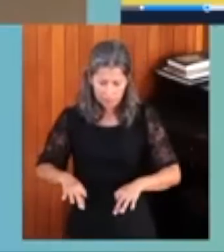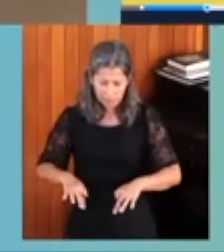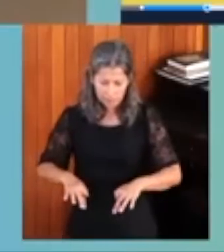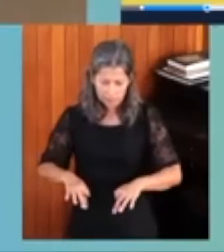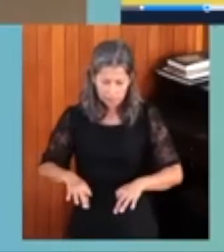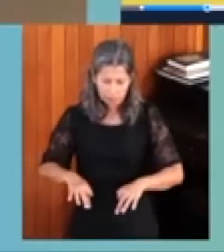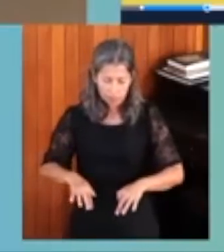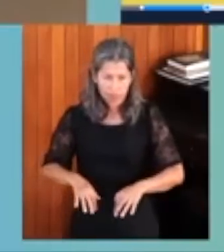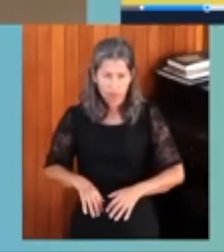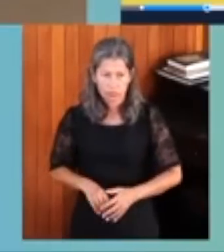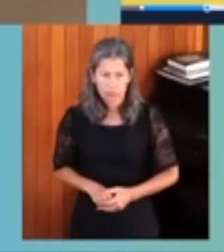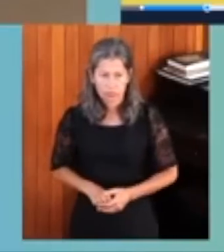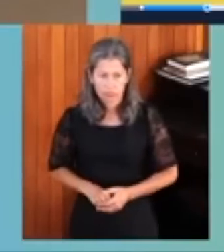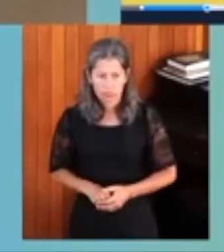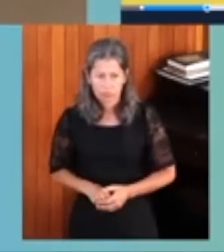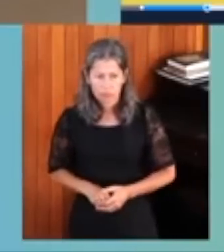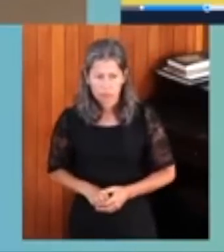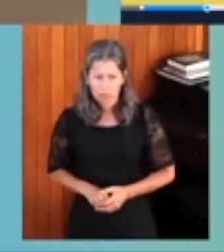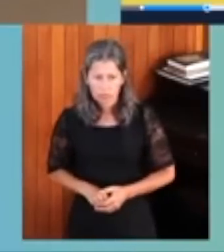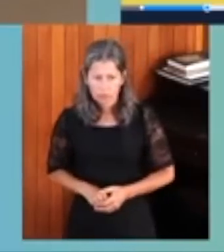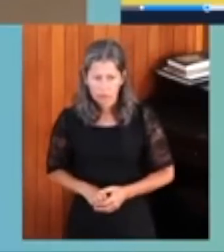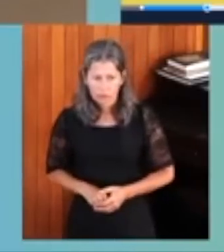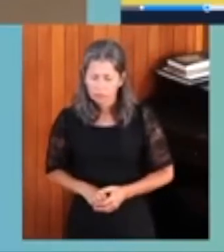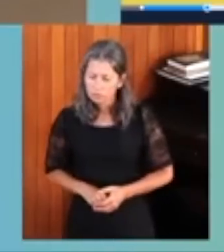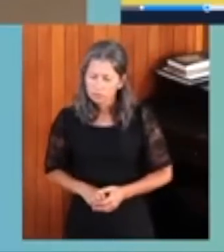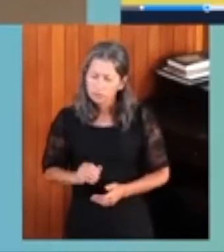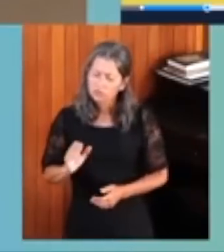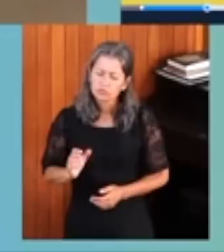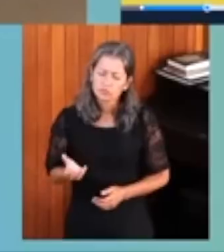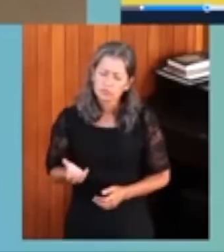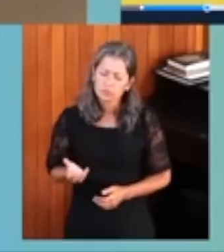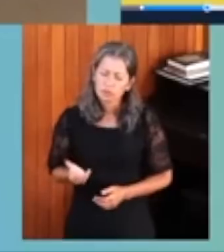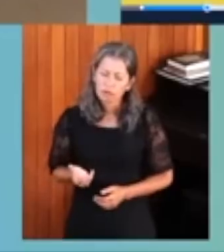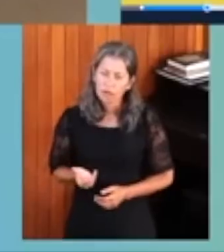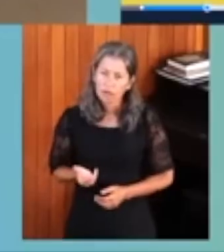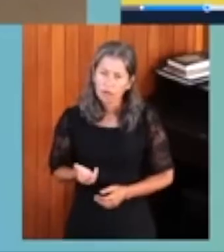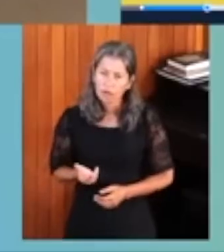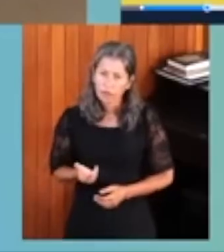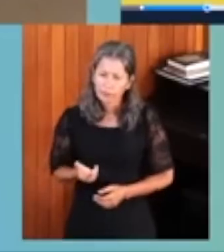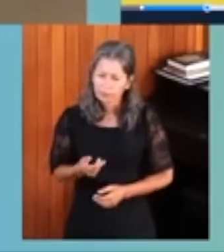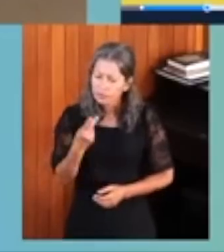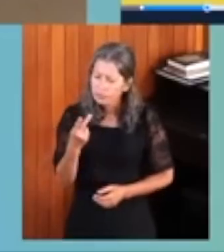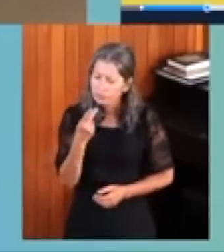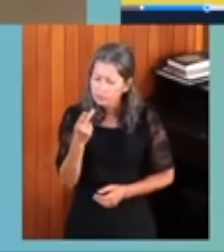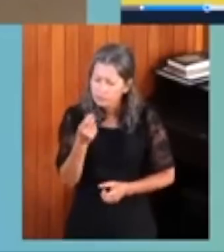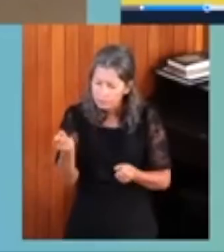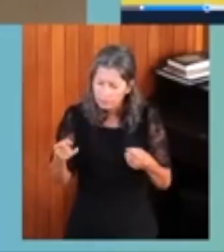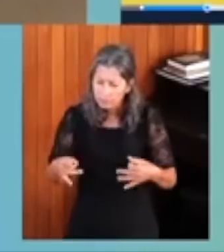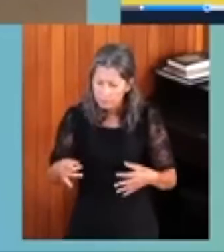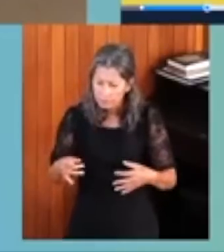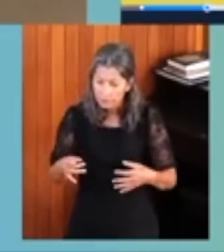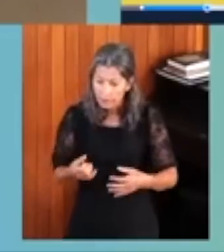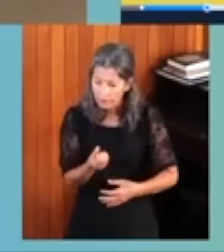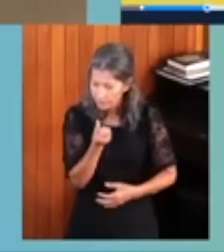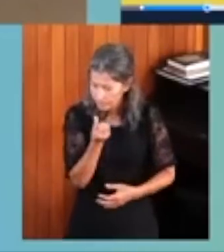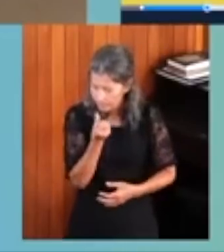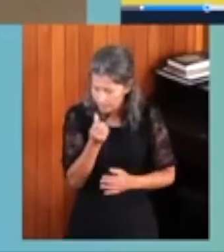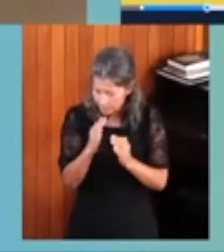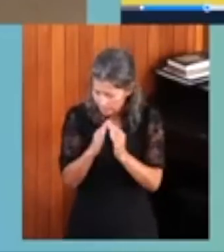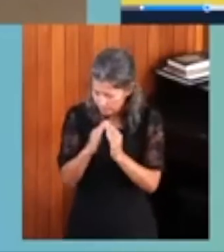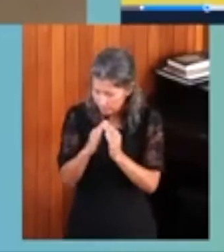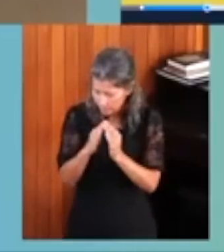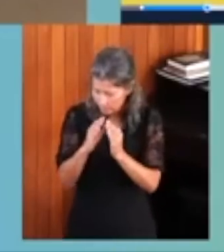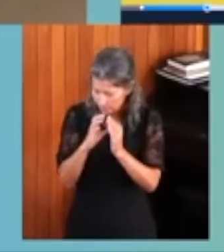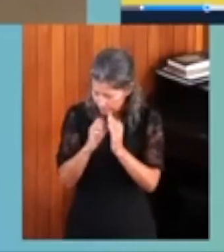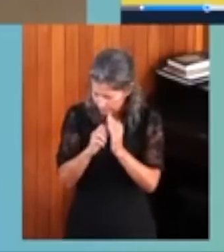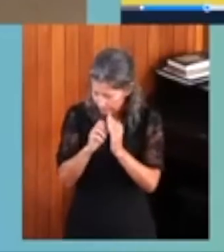estamos chegando perto do tempo do fim. Quando a gente fala da 6ª igreja, lembram? Que nós vimos isso à noite? Filadélfia. Primeira vez que ele fala